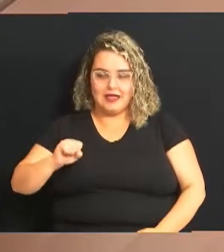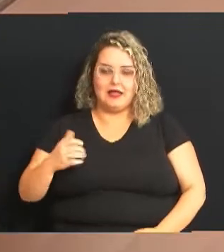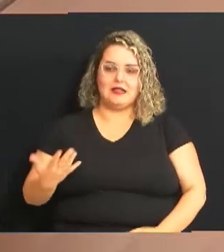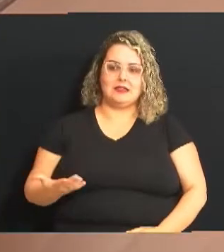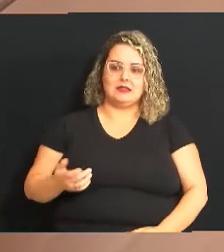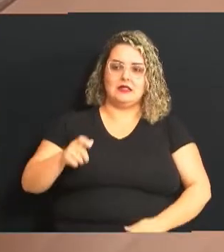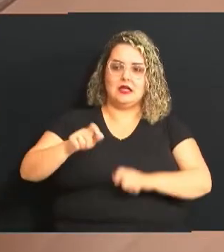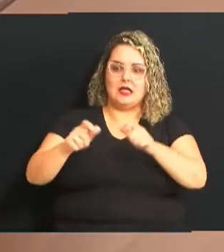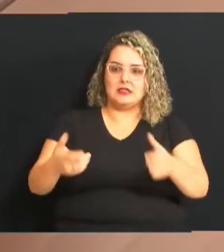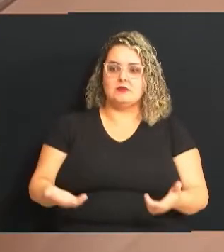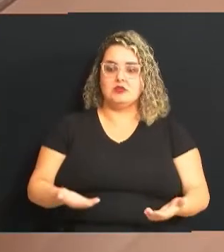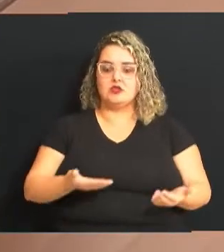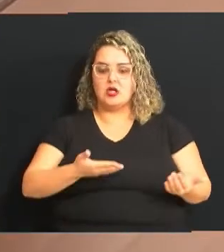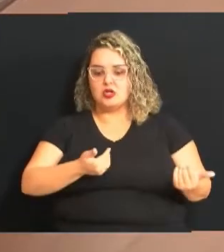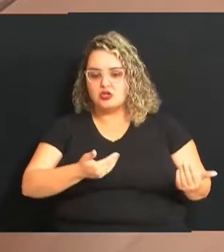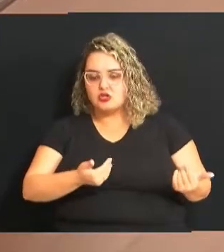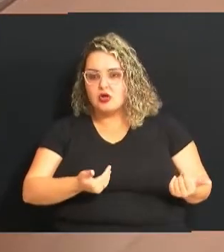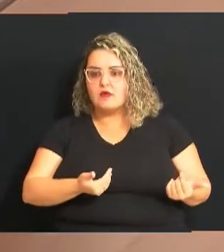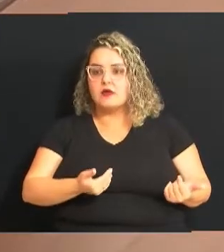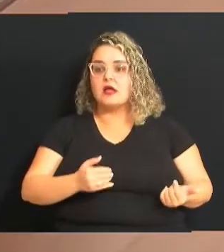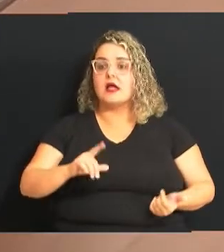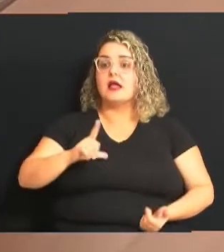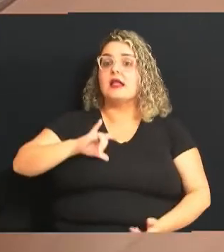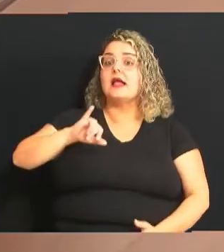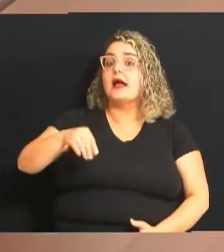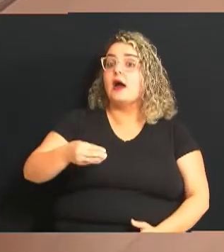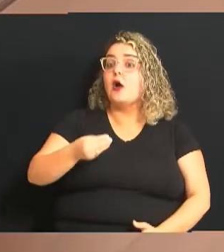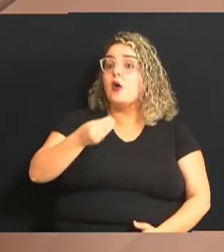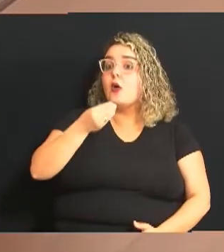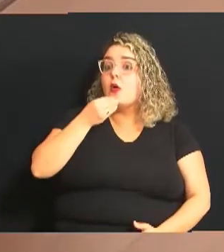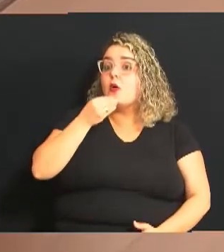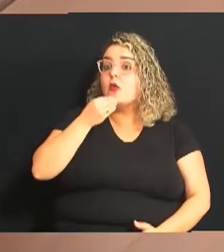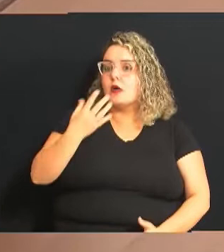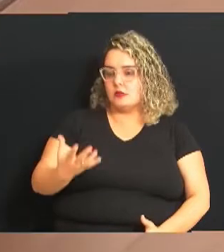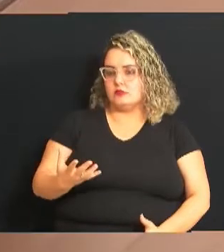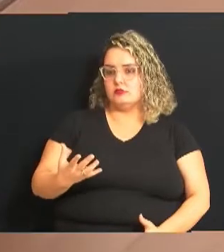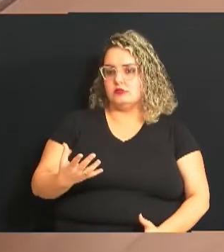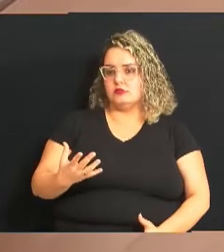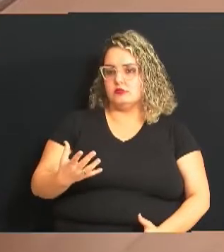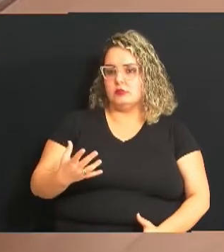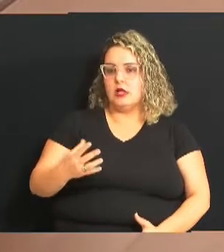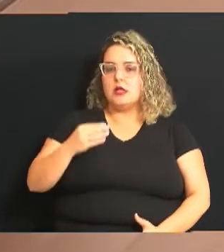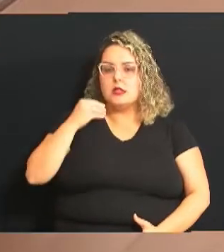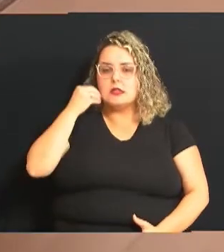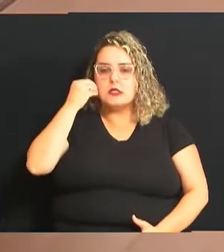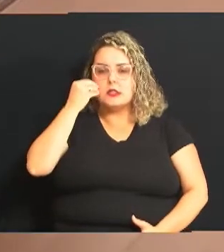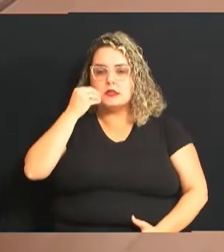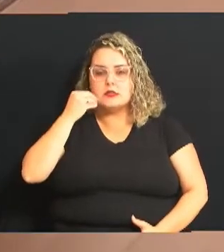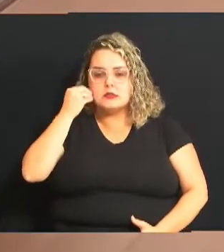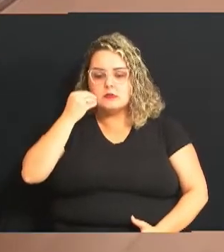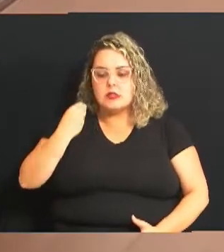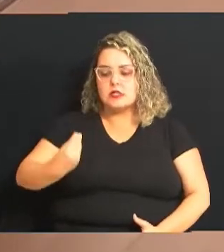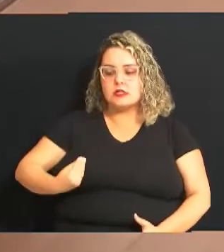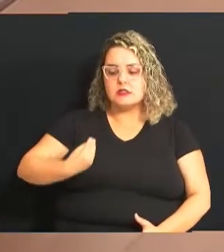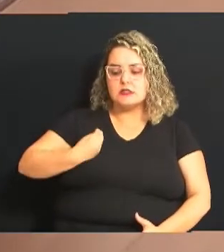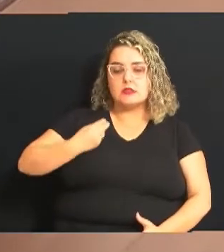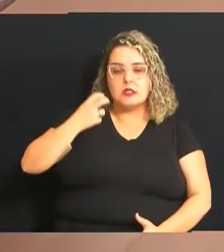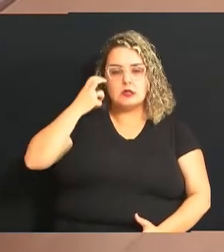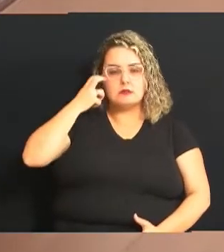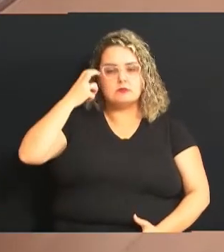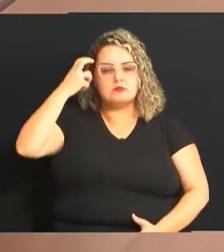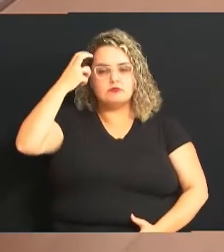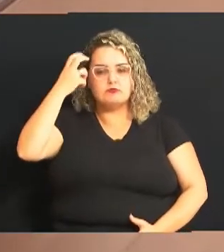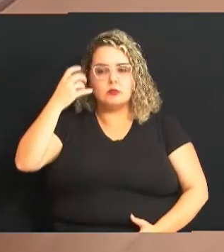pessoas mais novas têm a oportunidade de se apropriar da experiência, da vivência, da sabedoria